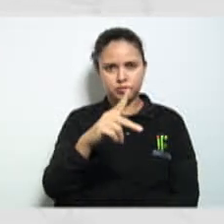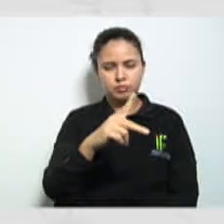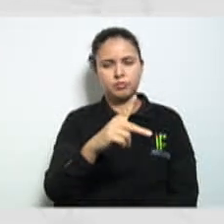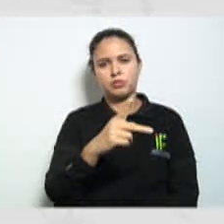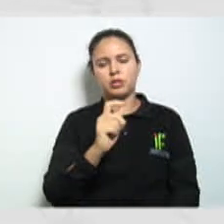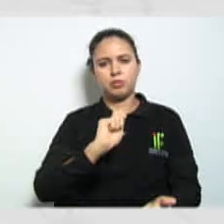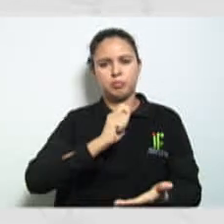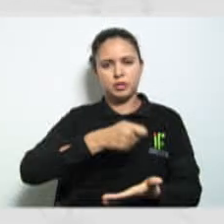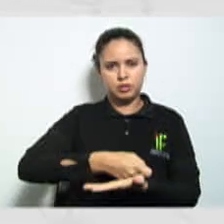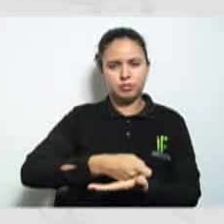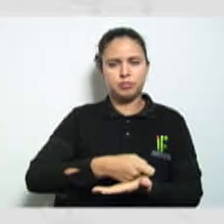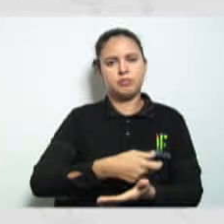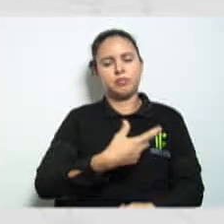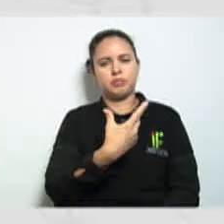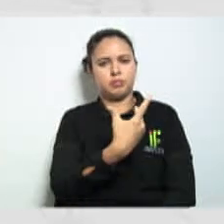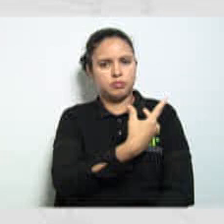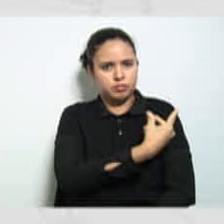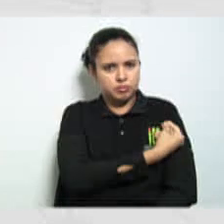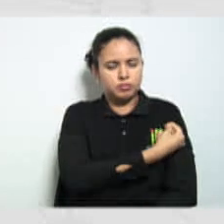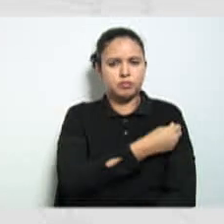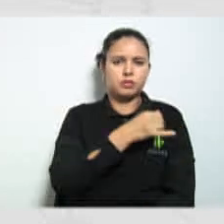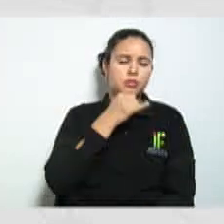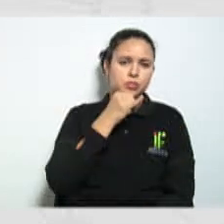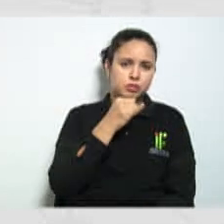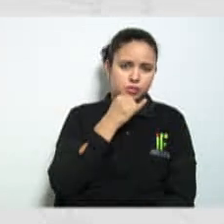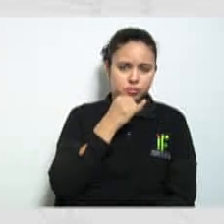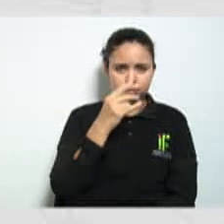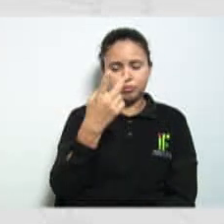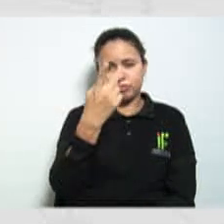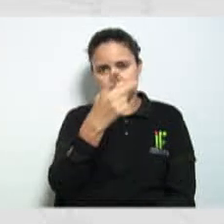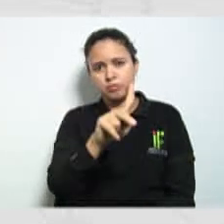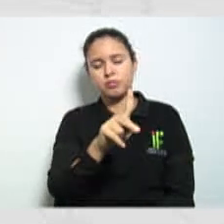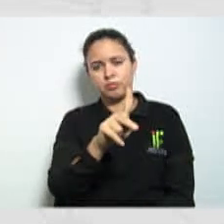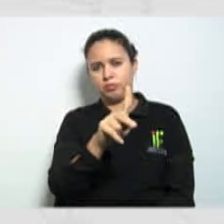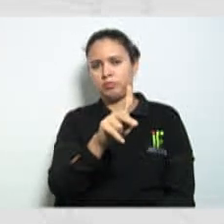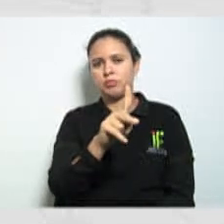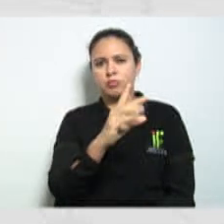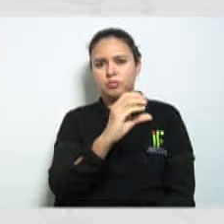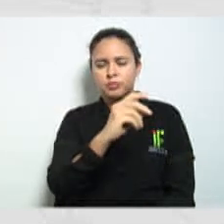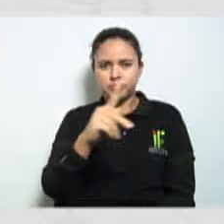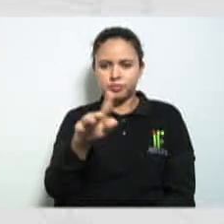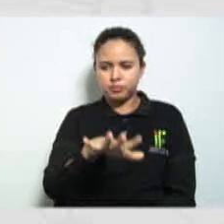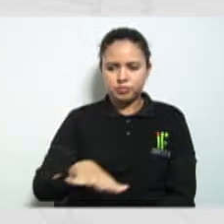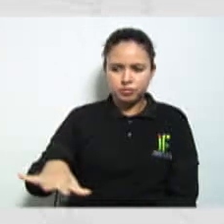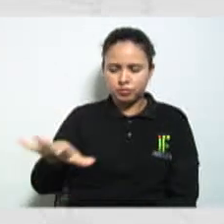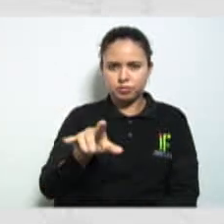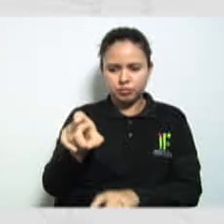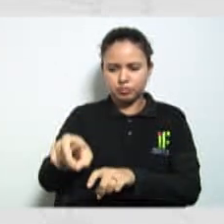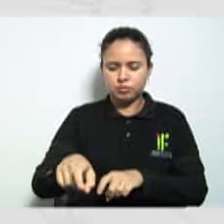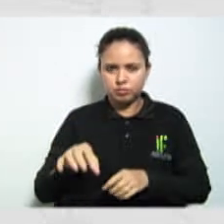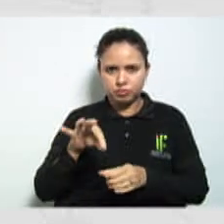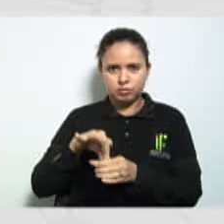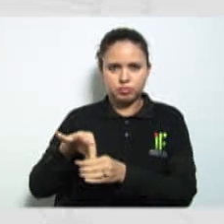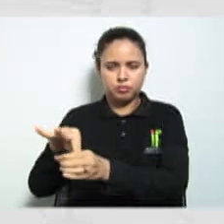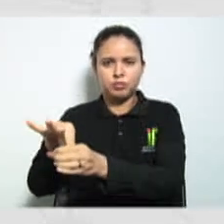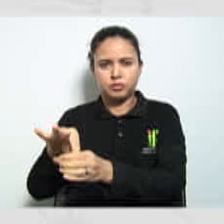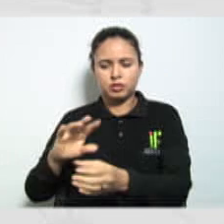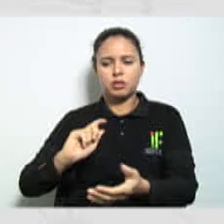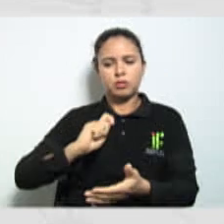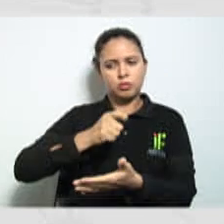vacina. Vamos supor que a sua cooperativa ela é do ramo agropecuário. O que aconteceu? Ela